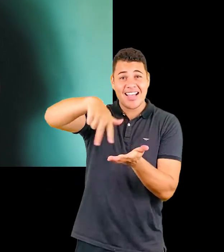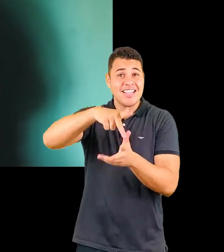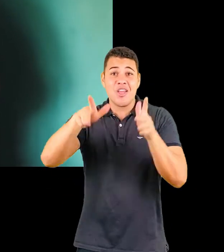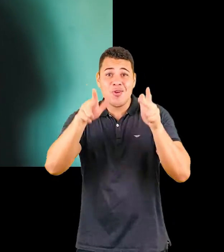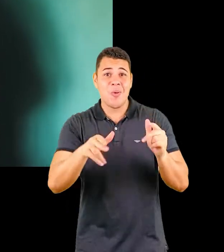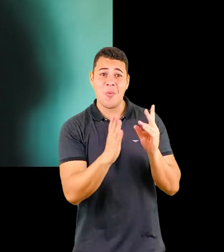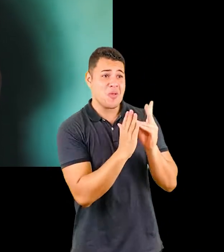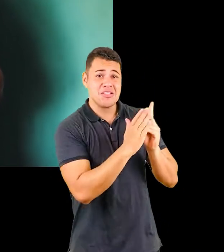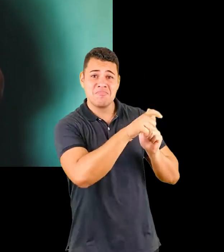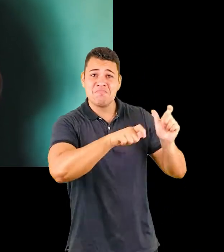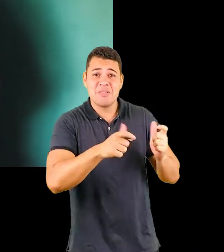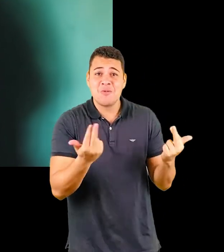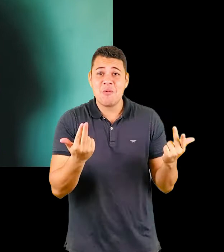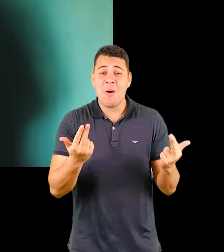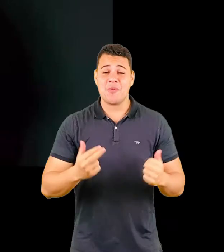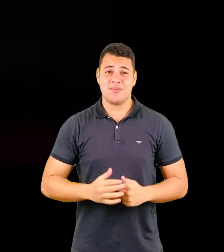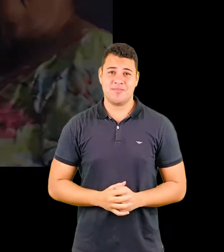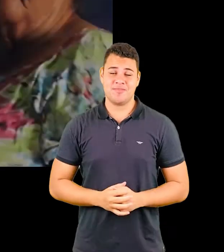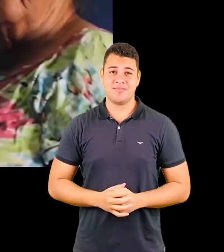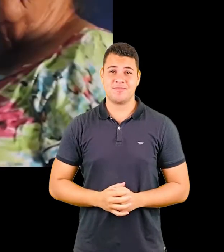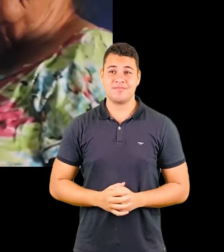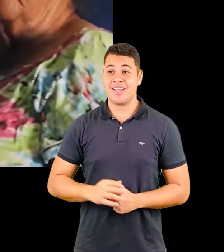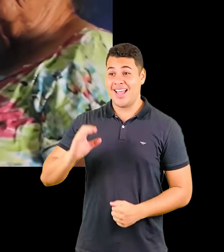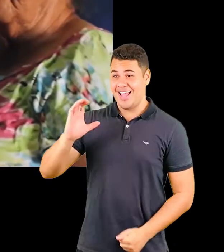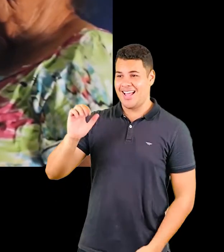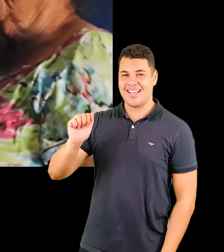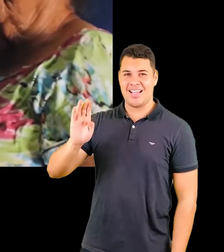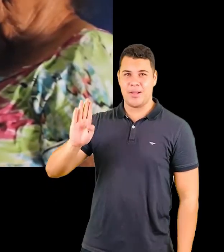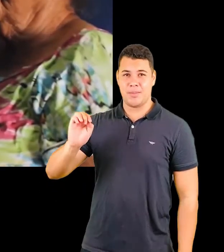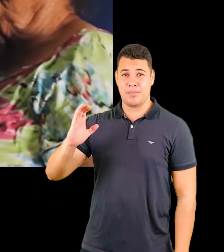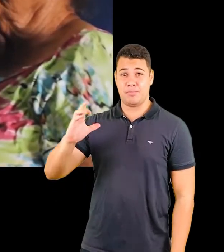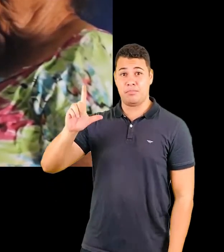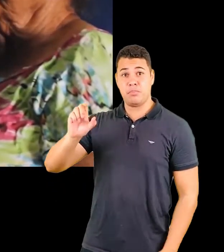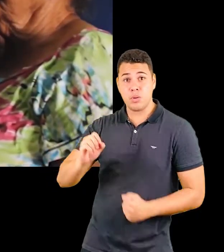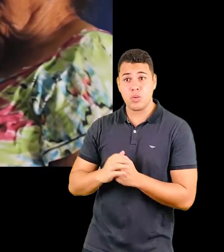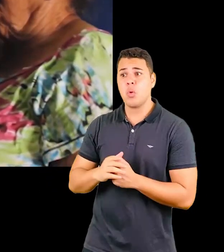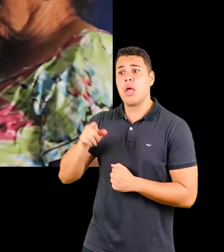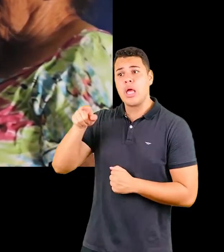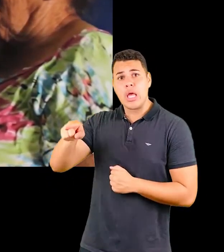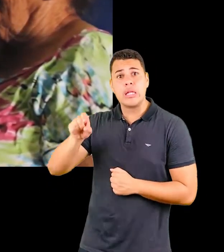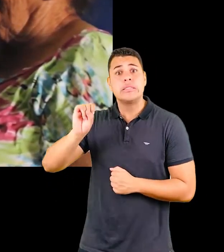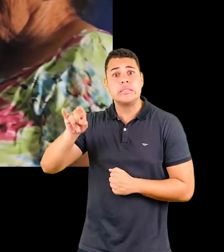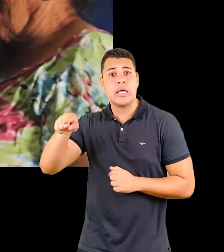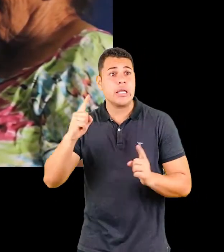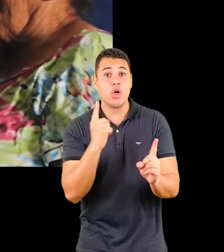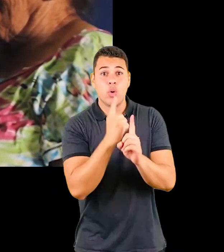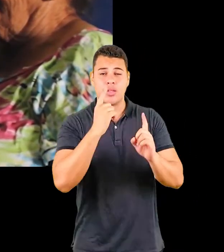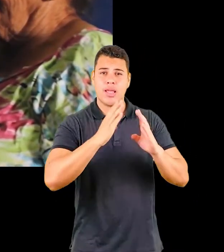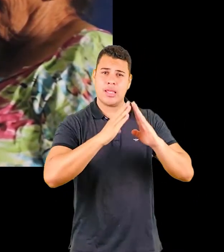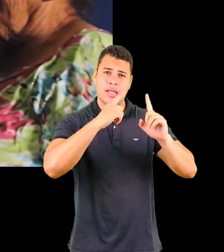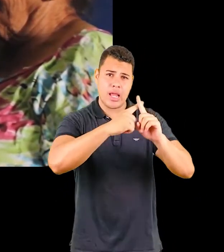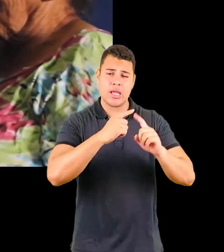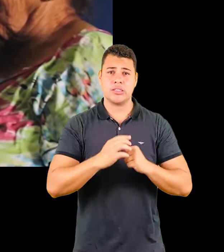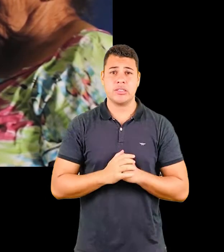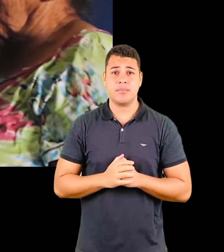dele é igual ao índio. O casal João e Vera França estão sentados em um sofá. Não pode ver uma igreja.